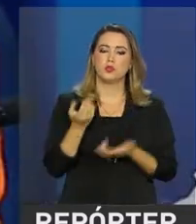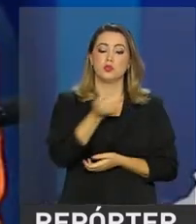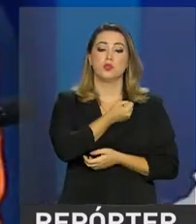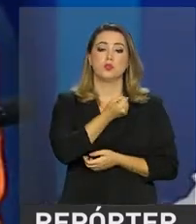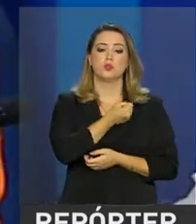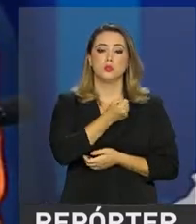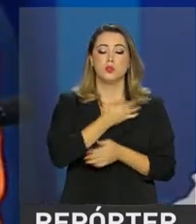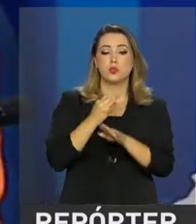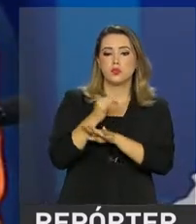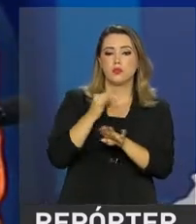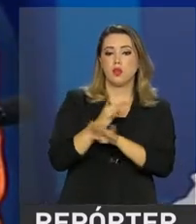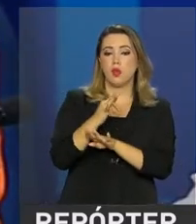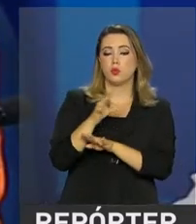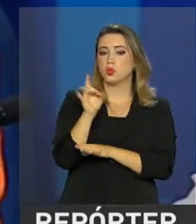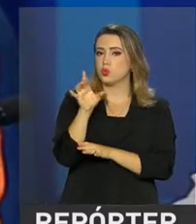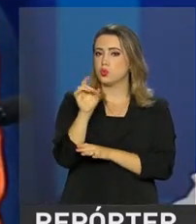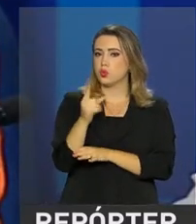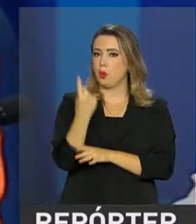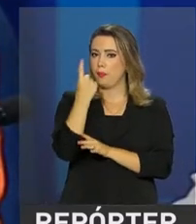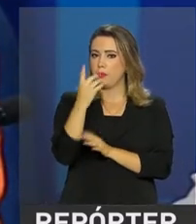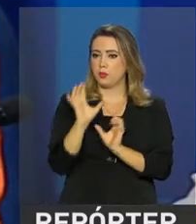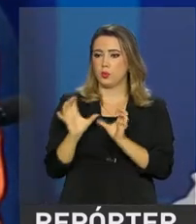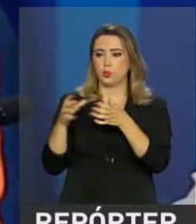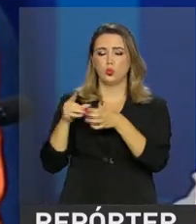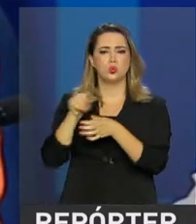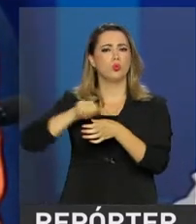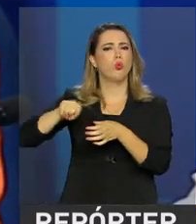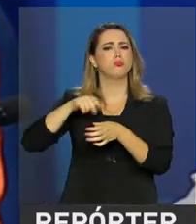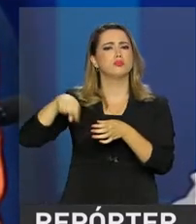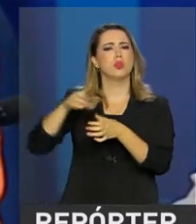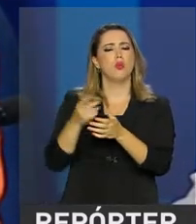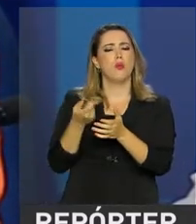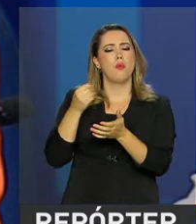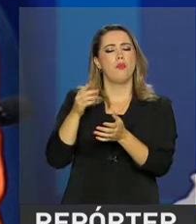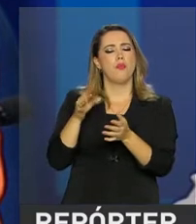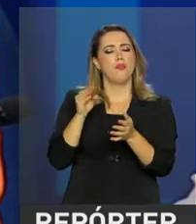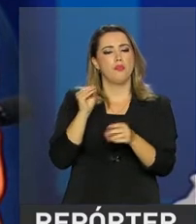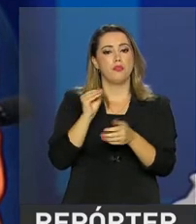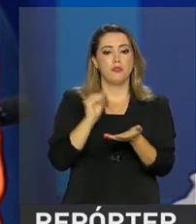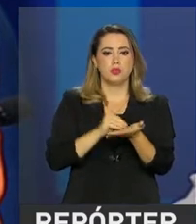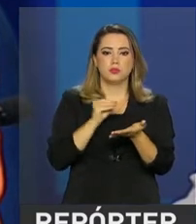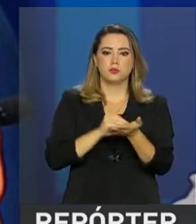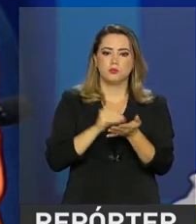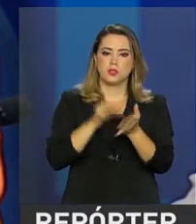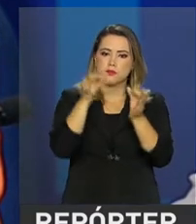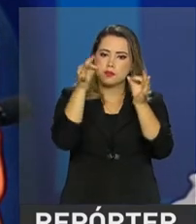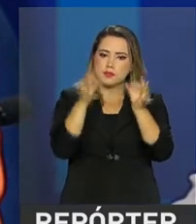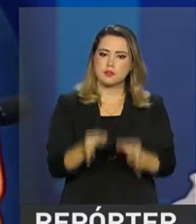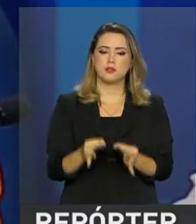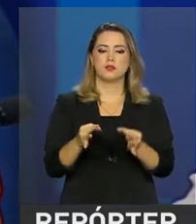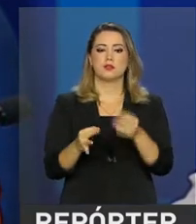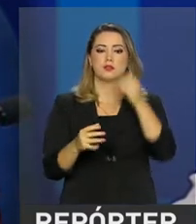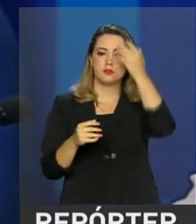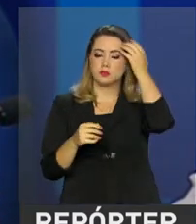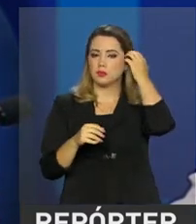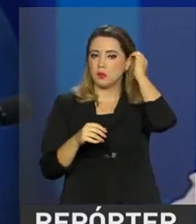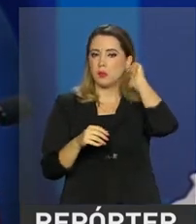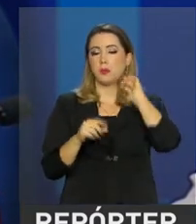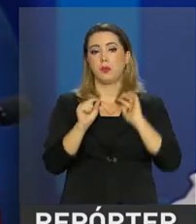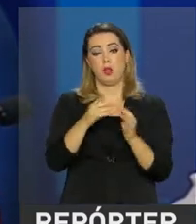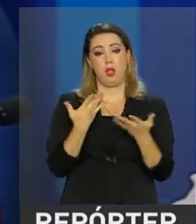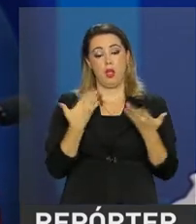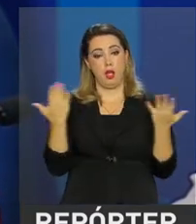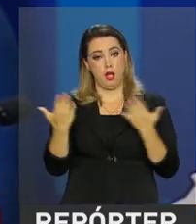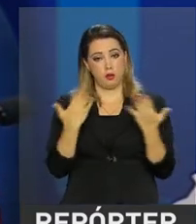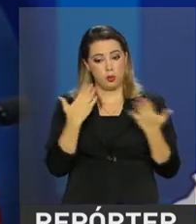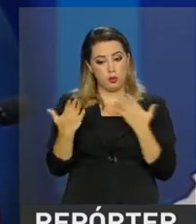da abstenção, nós tínhamos apenas a primeira apuração, sem a confirmação do dado de apuração ainda. Com as listas, com a